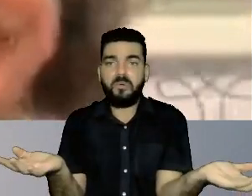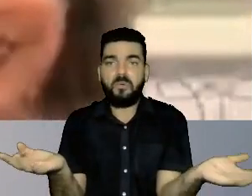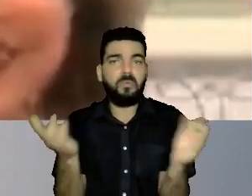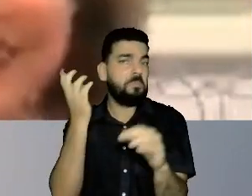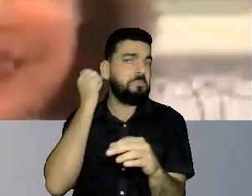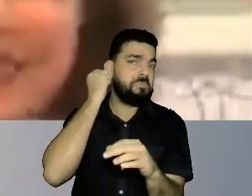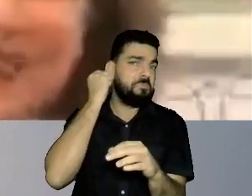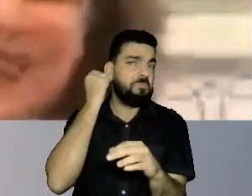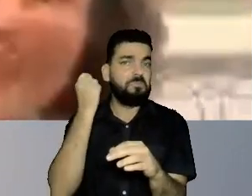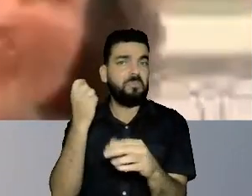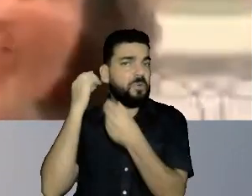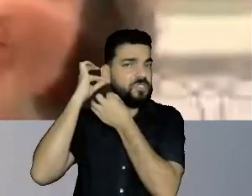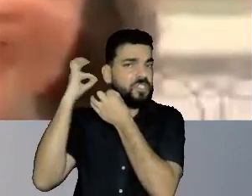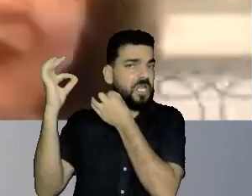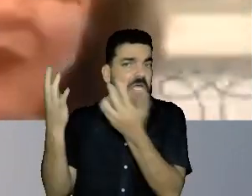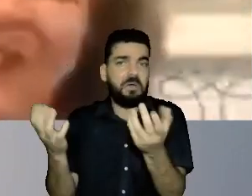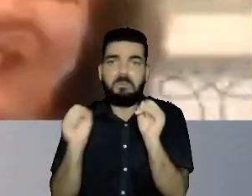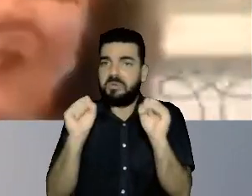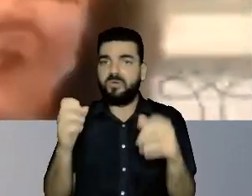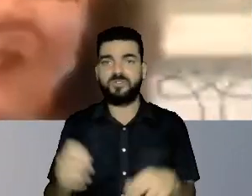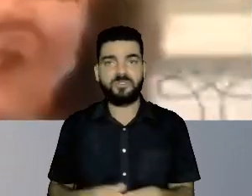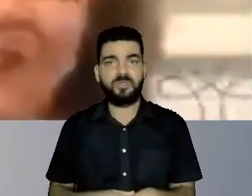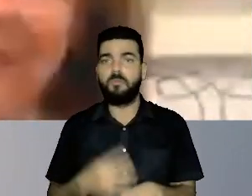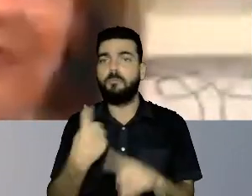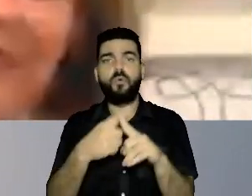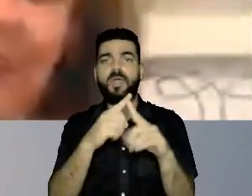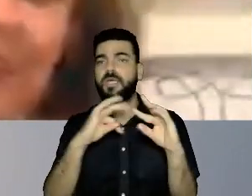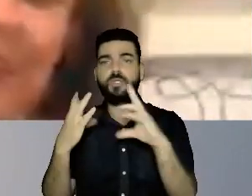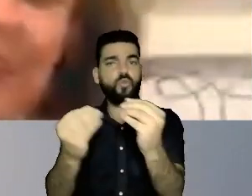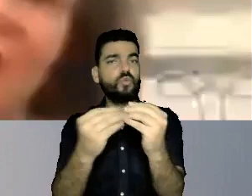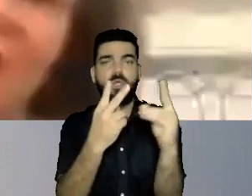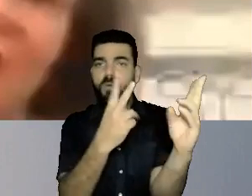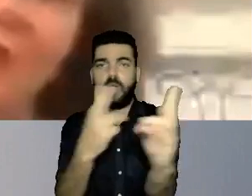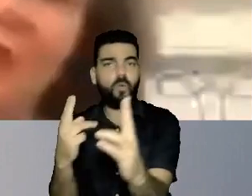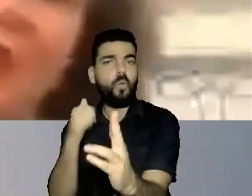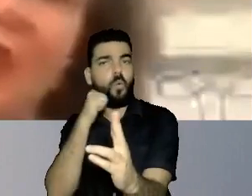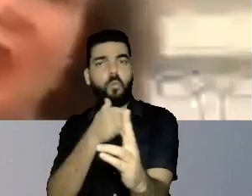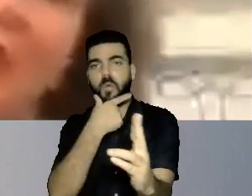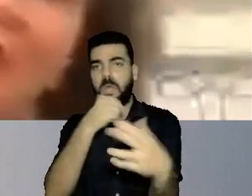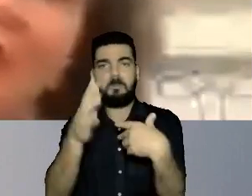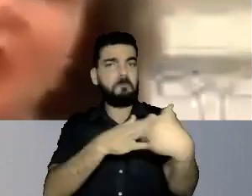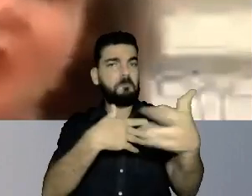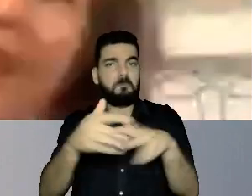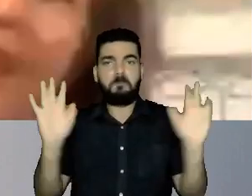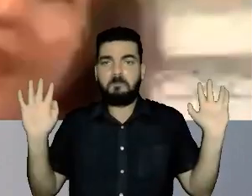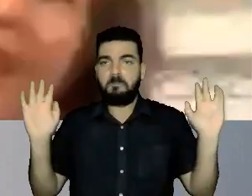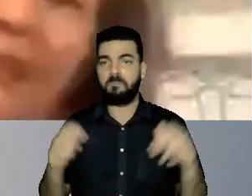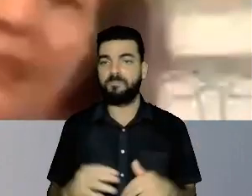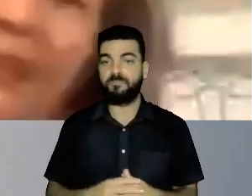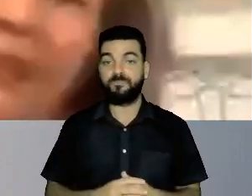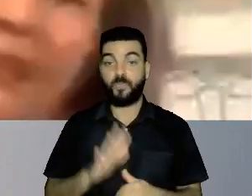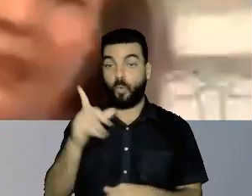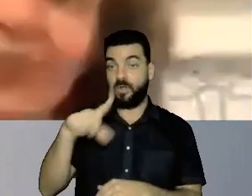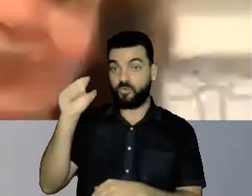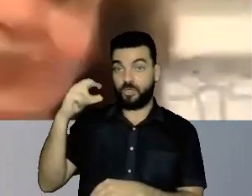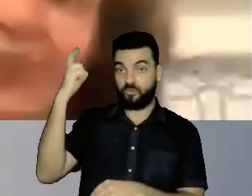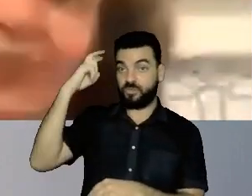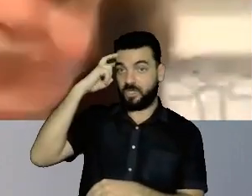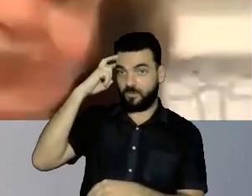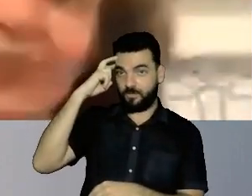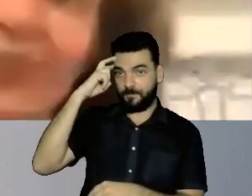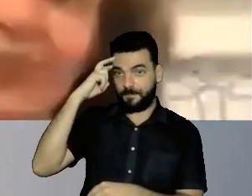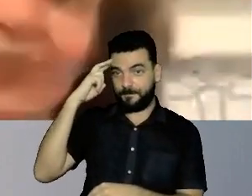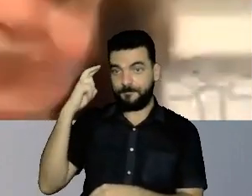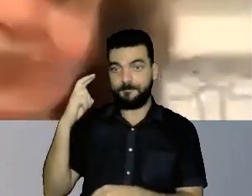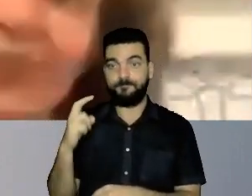Eu também acho isso, que valeu a briga, porque são adereços, né? E os adereços vêm, se você for fazer uma